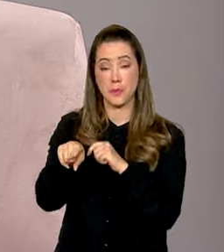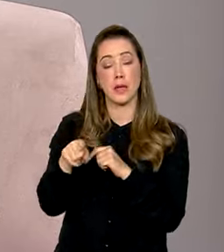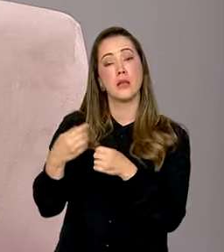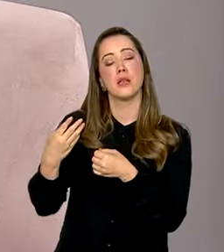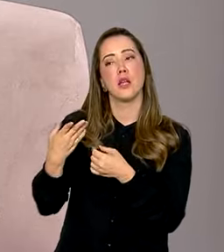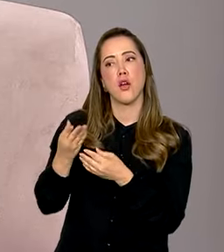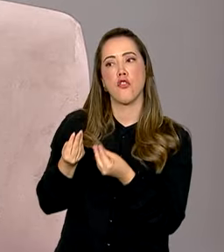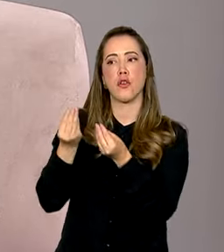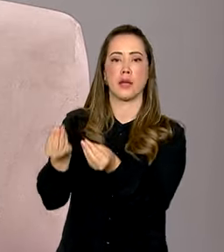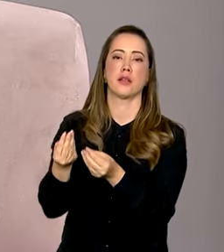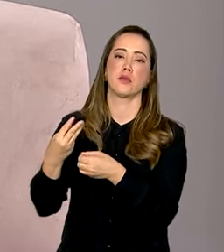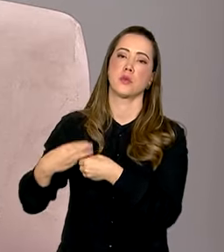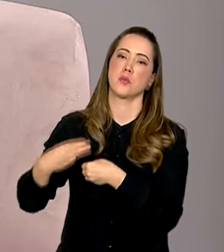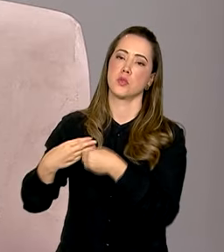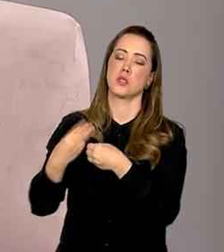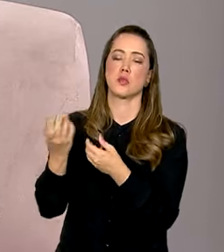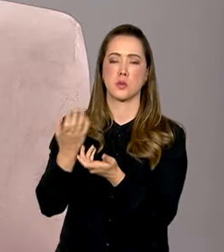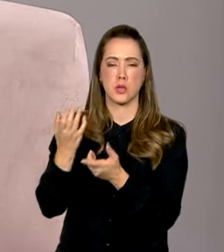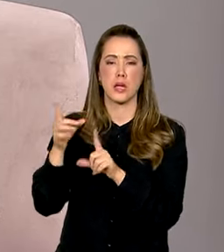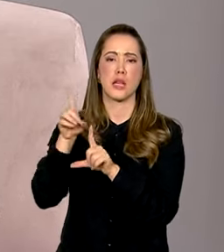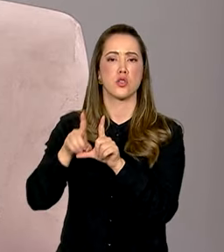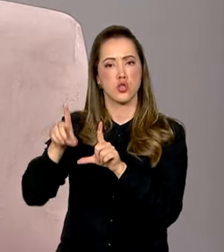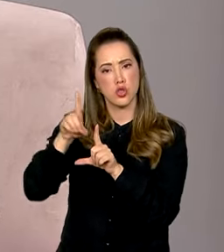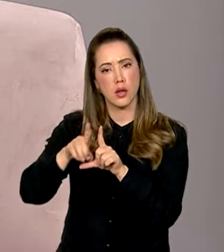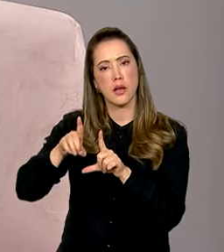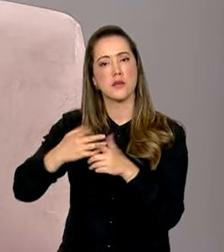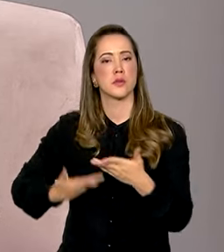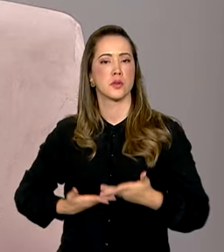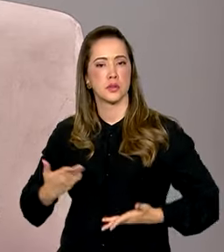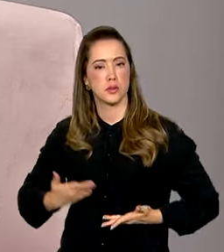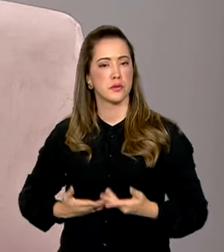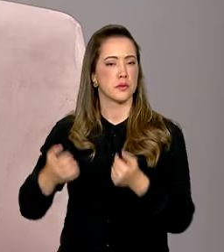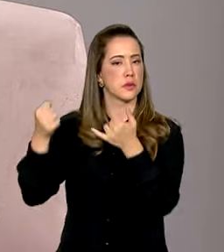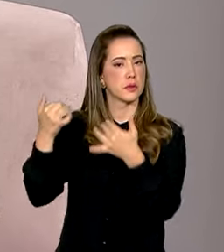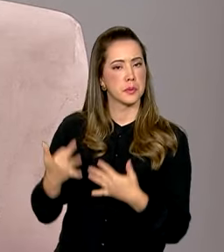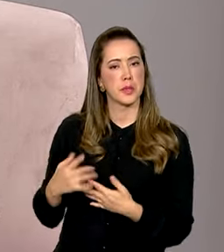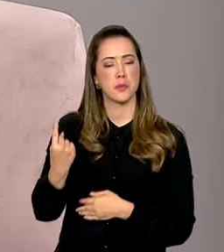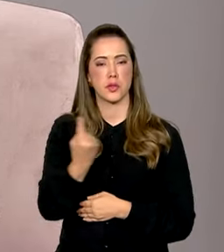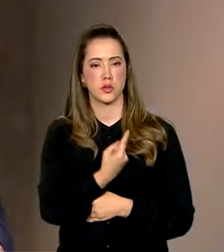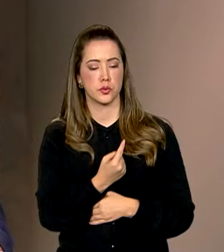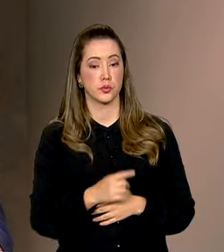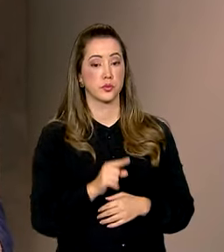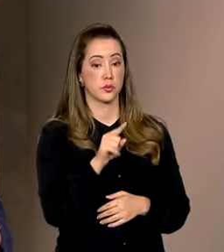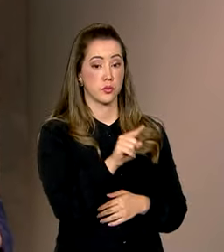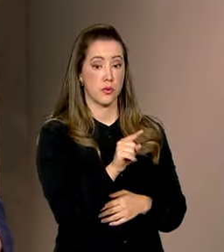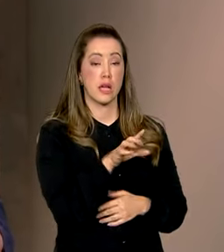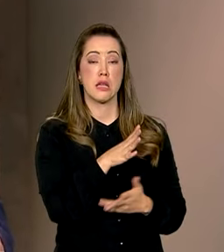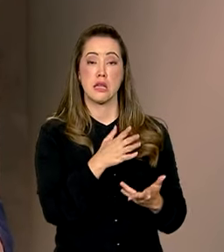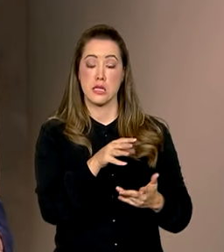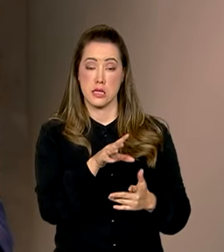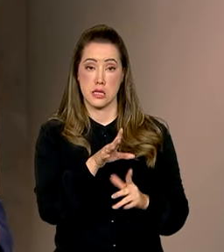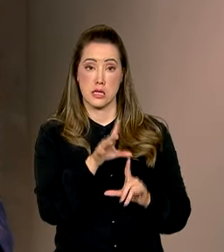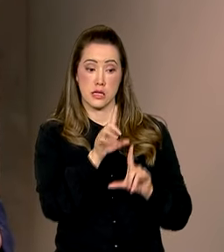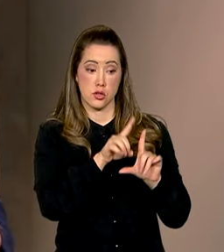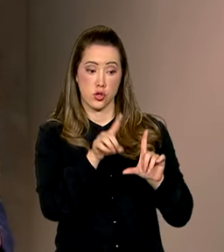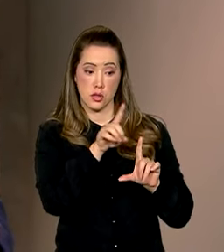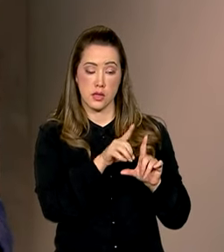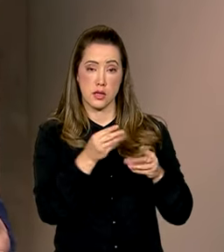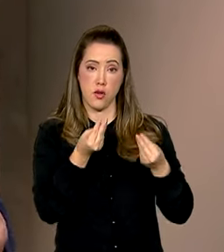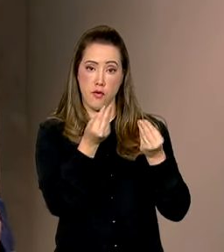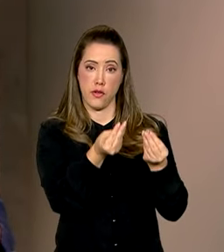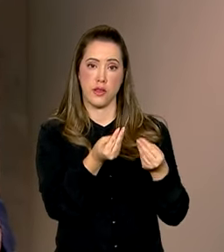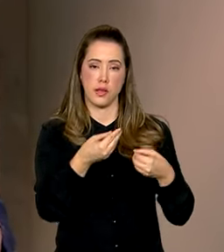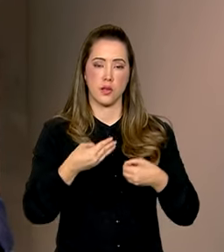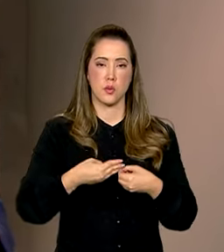digital tão necessária atualmente, né? Gostaria que você comentasse um pouquinho sobre esse produto. Esse é um produto destinado aos municípios